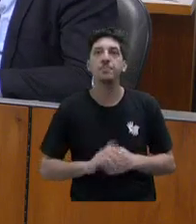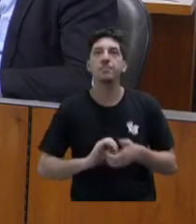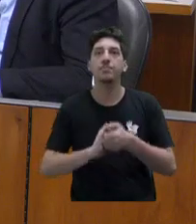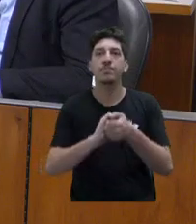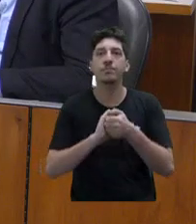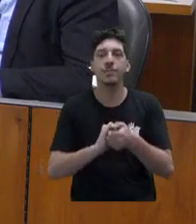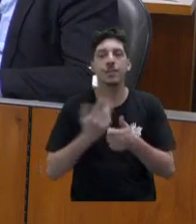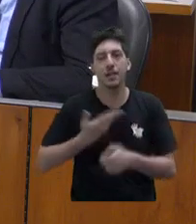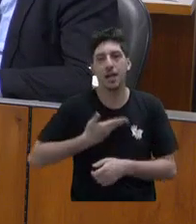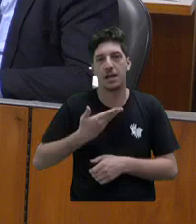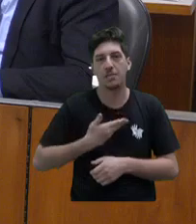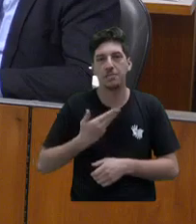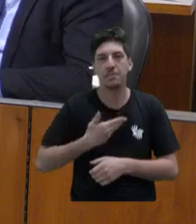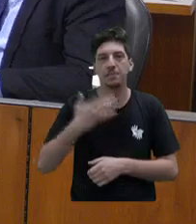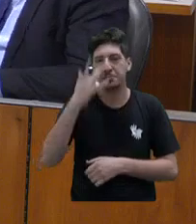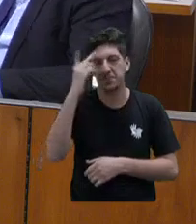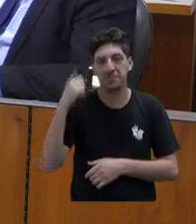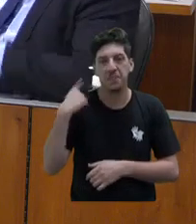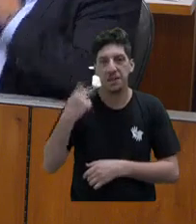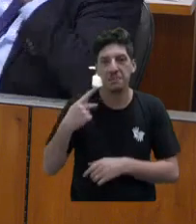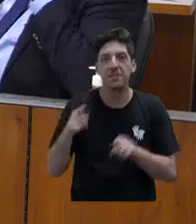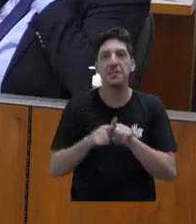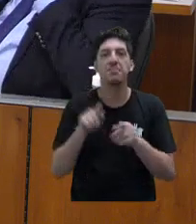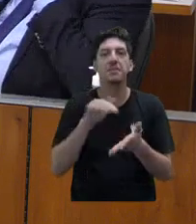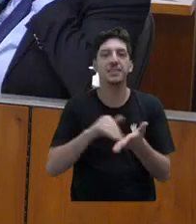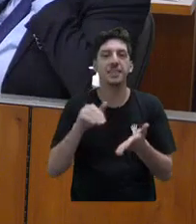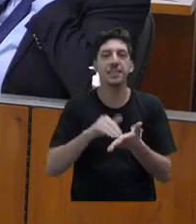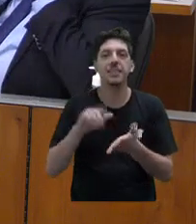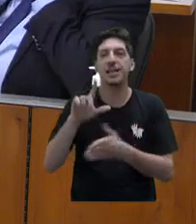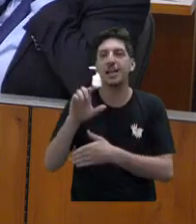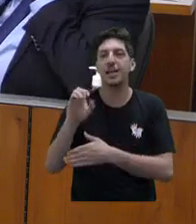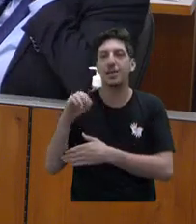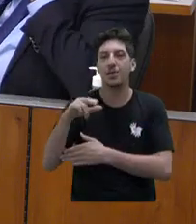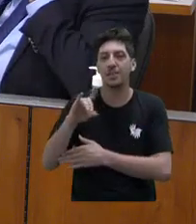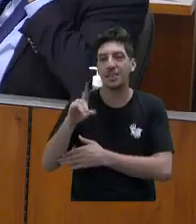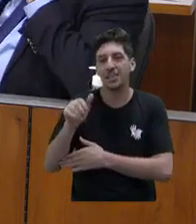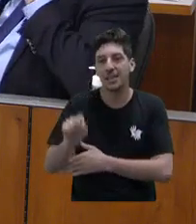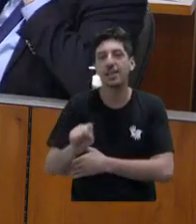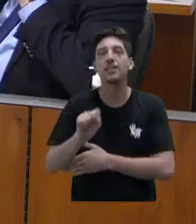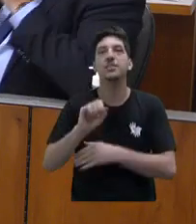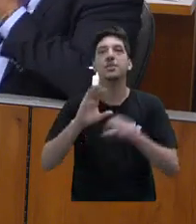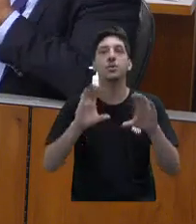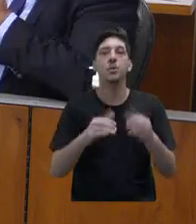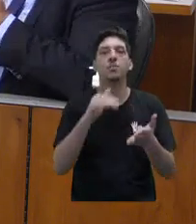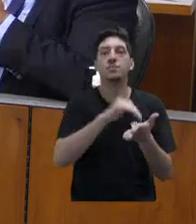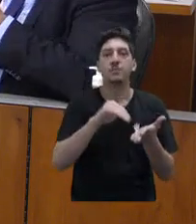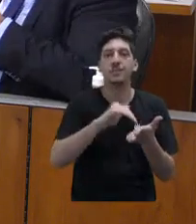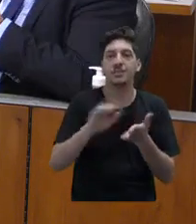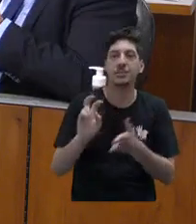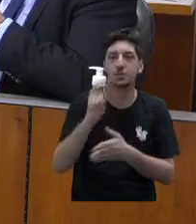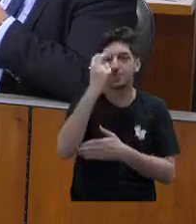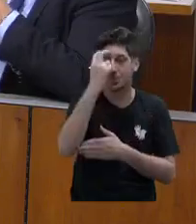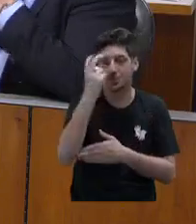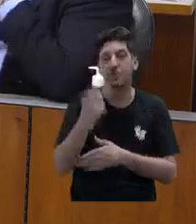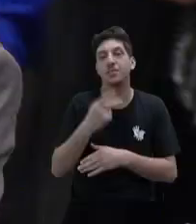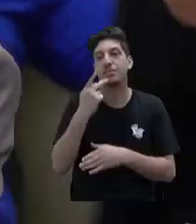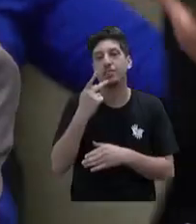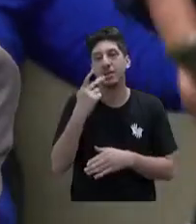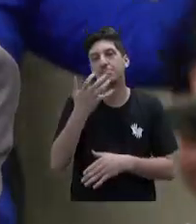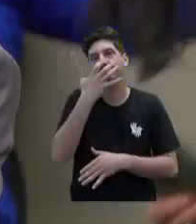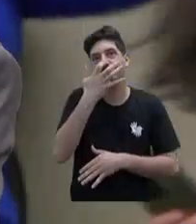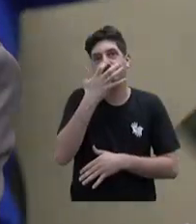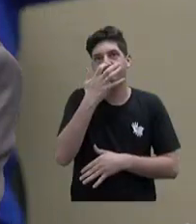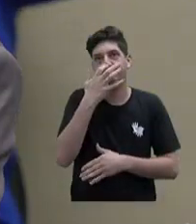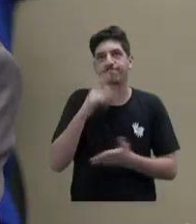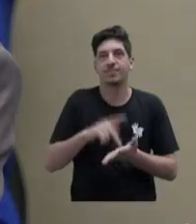Cumprimentar aqui os colegas parlamentares, o nosso secretário Leônidas, toda a equipe da Secult, dizer assim, da admiração que a gente tem. Eu